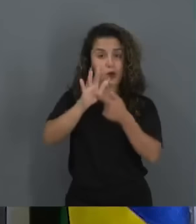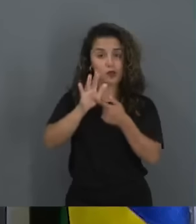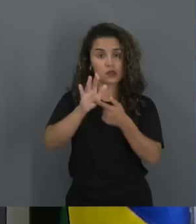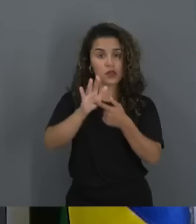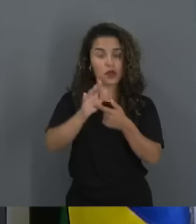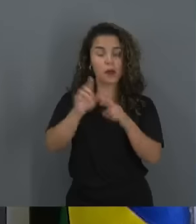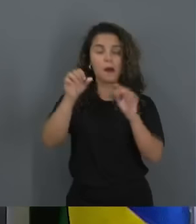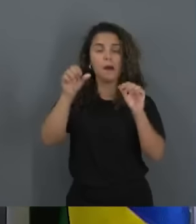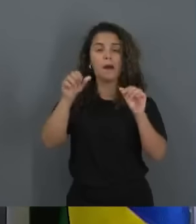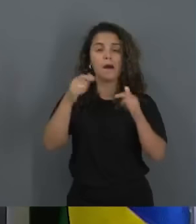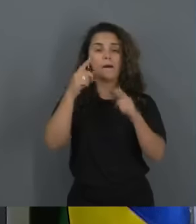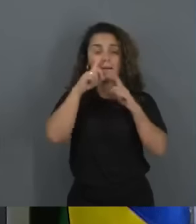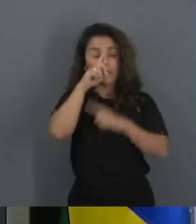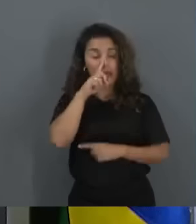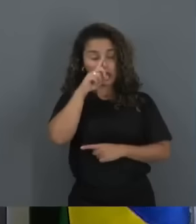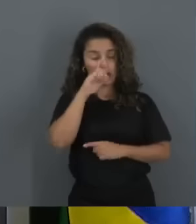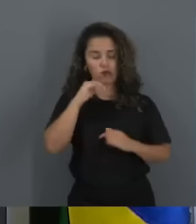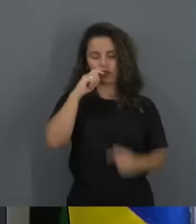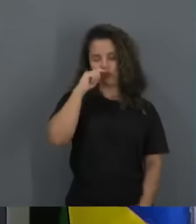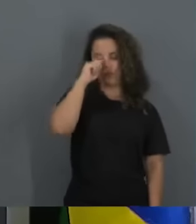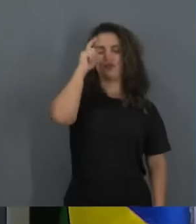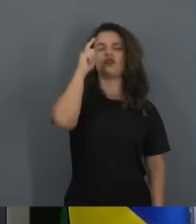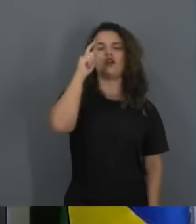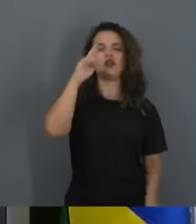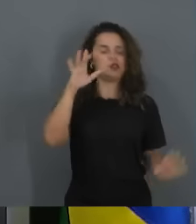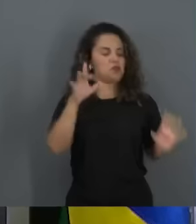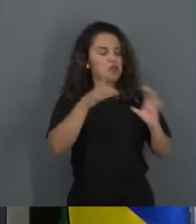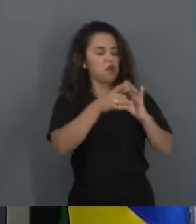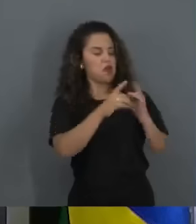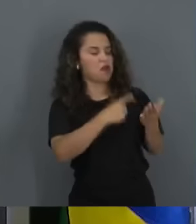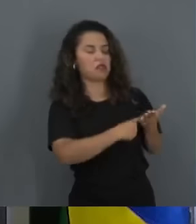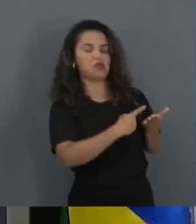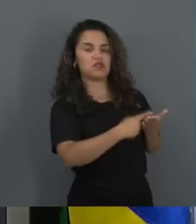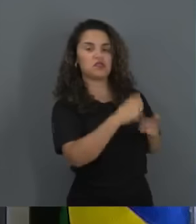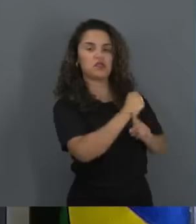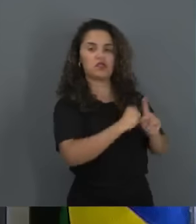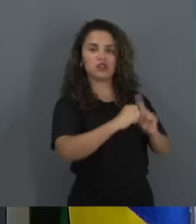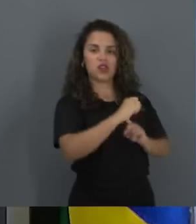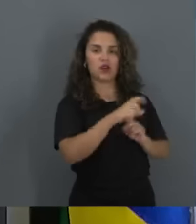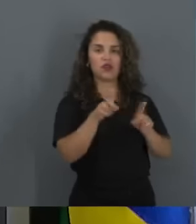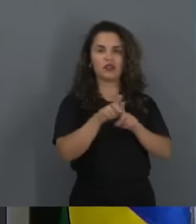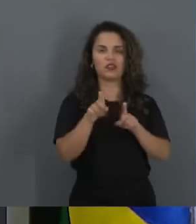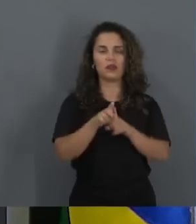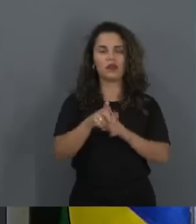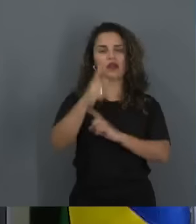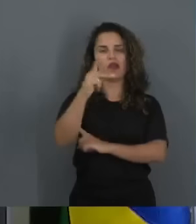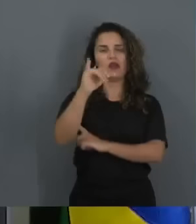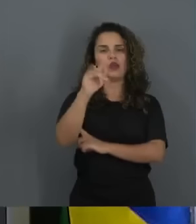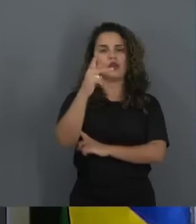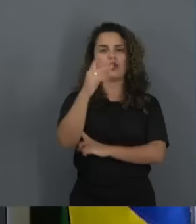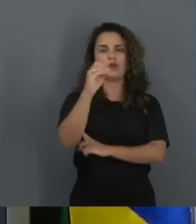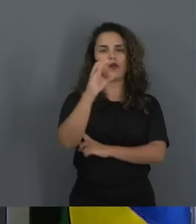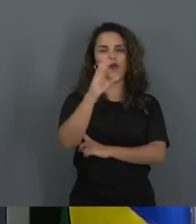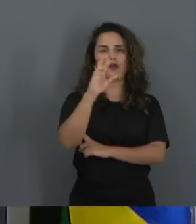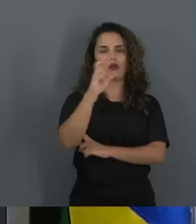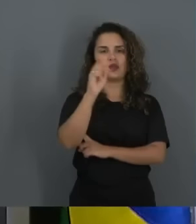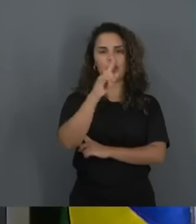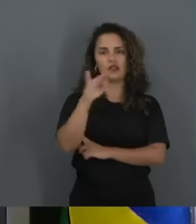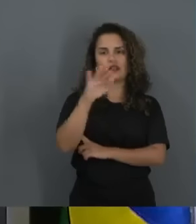da conformidade social e da hipocrisia, mostrando que, às